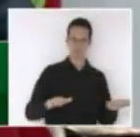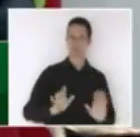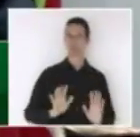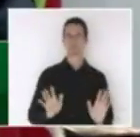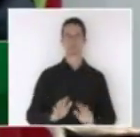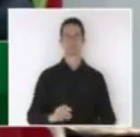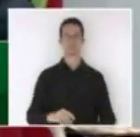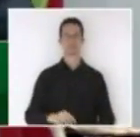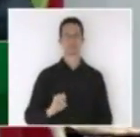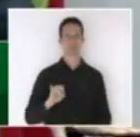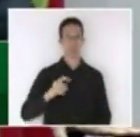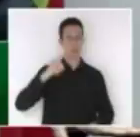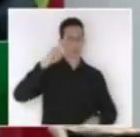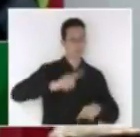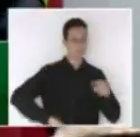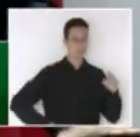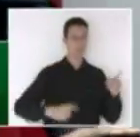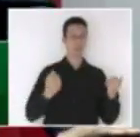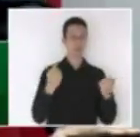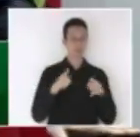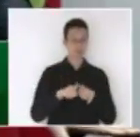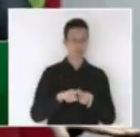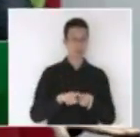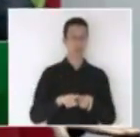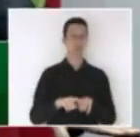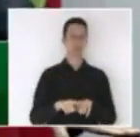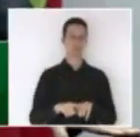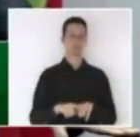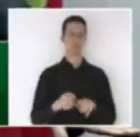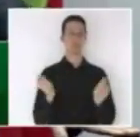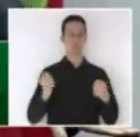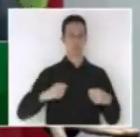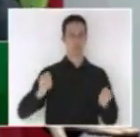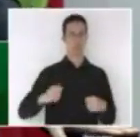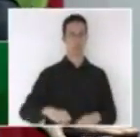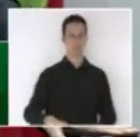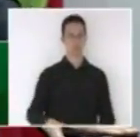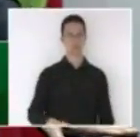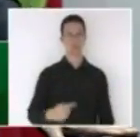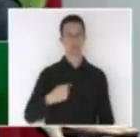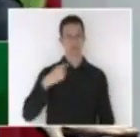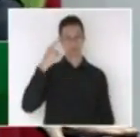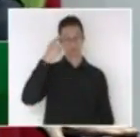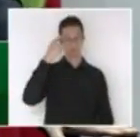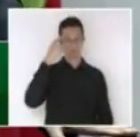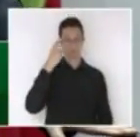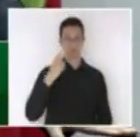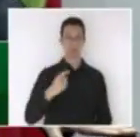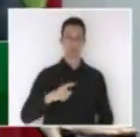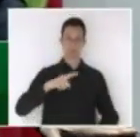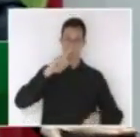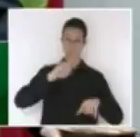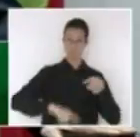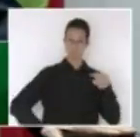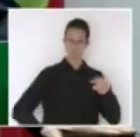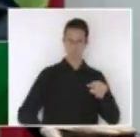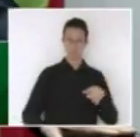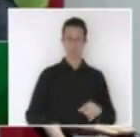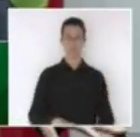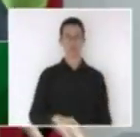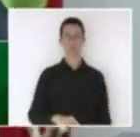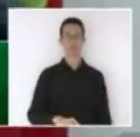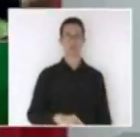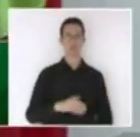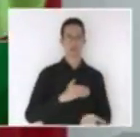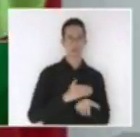proibição da coligação. Eu tinha a expectativa de que essa proibição já passasse a